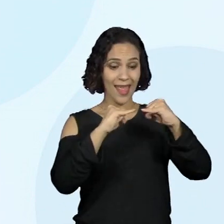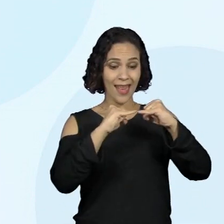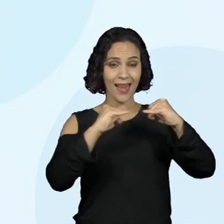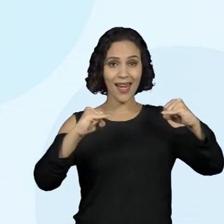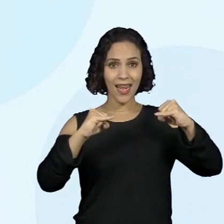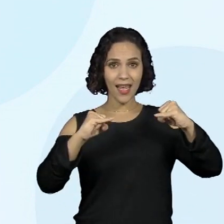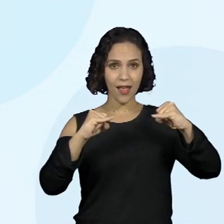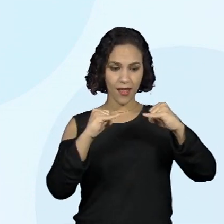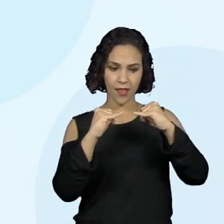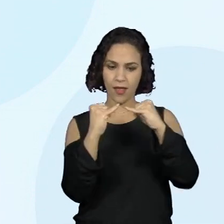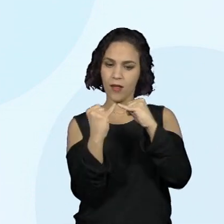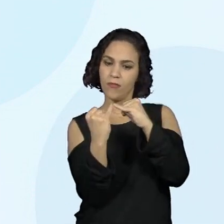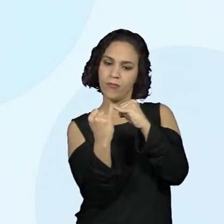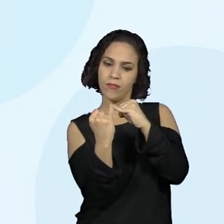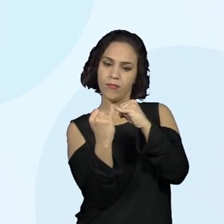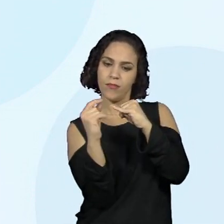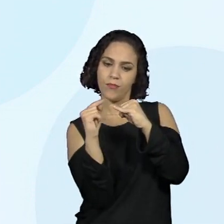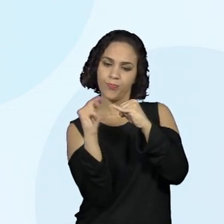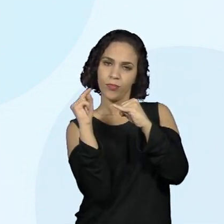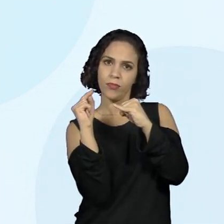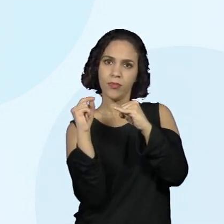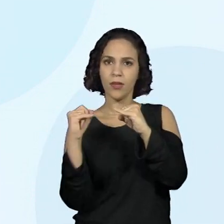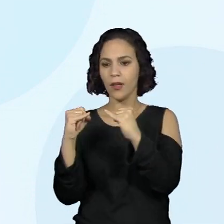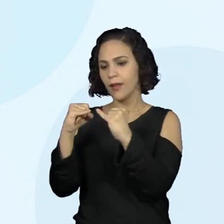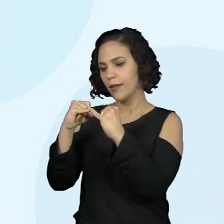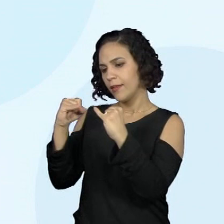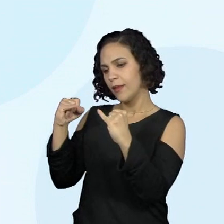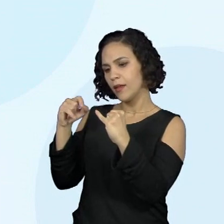7 vértices. Fez o seu registro aí?